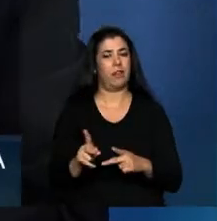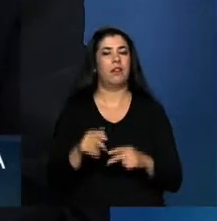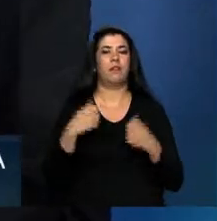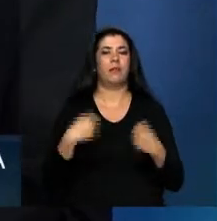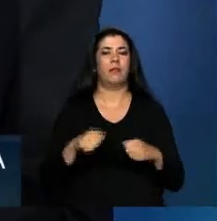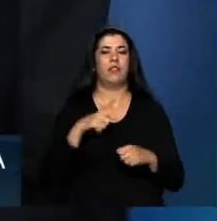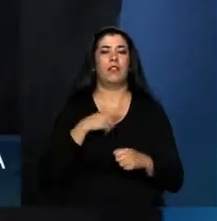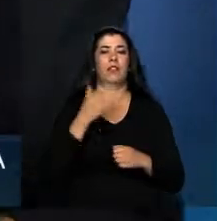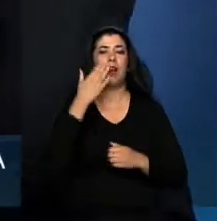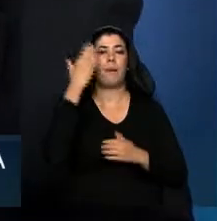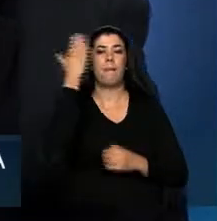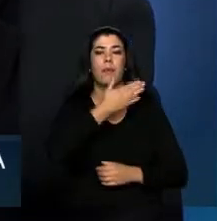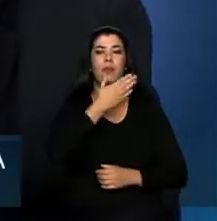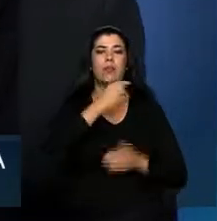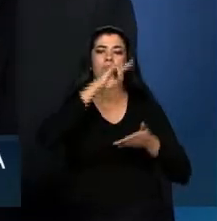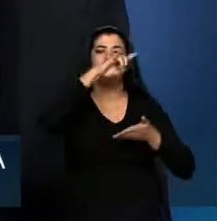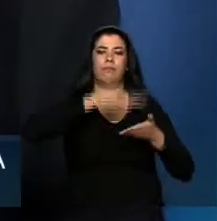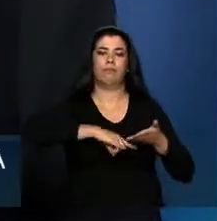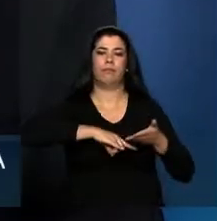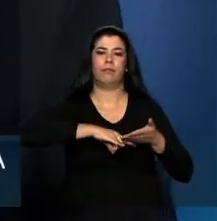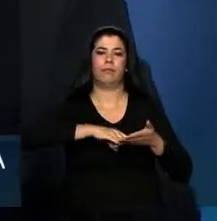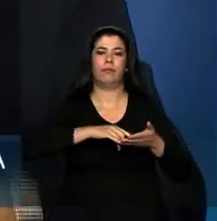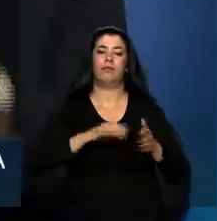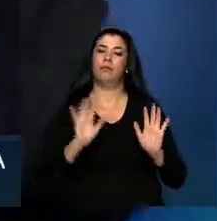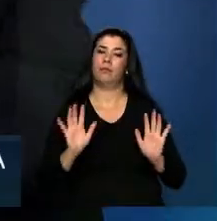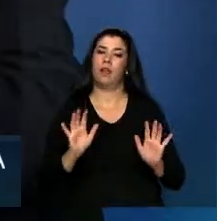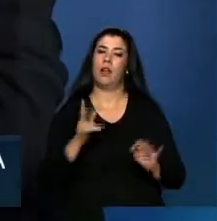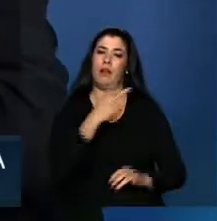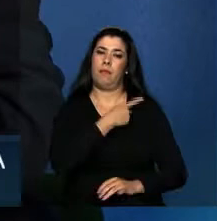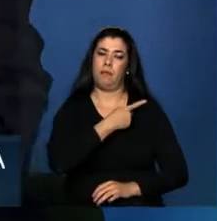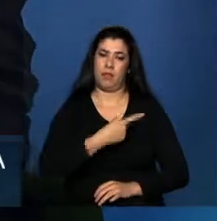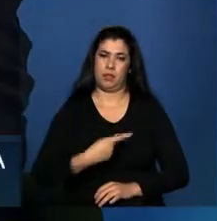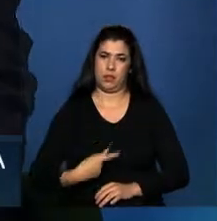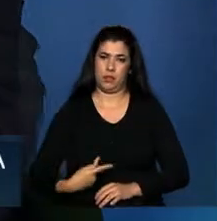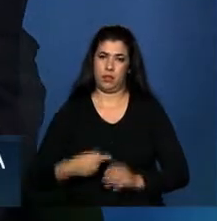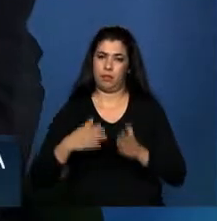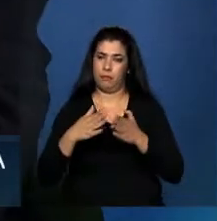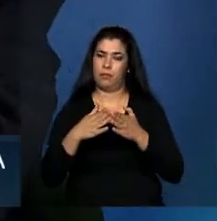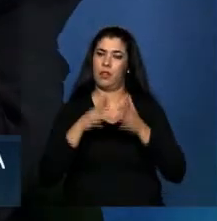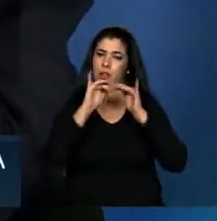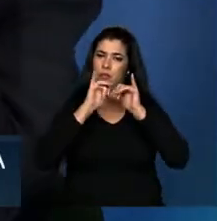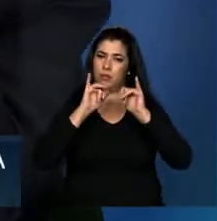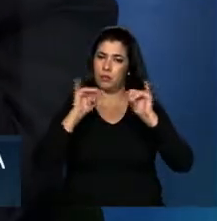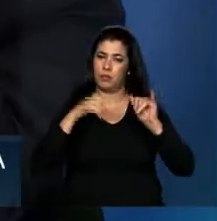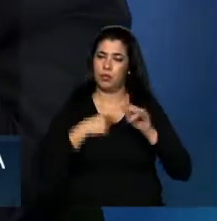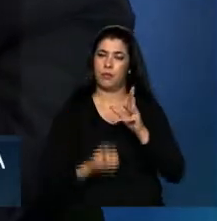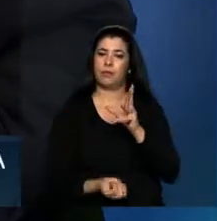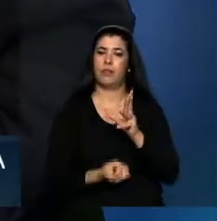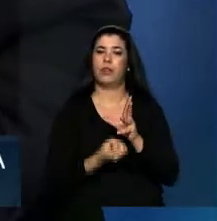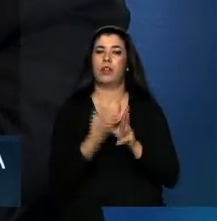documentos. Então a presidenta anunciou hoje que ela vai enviar numa dessas medidas provisórias